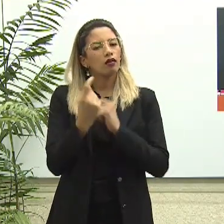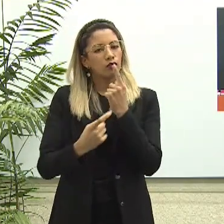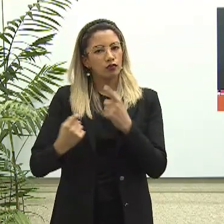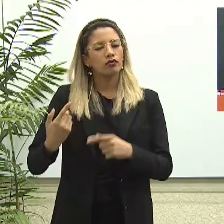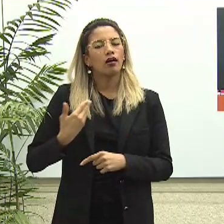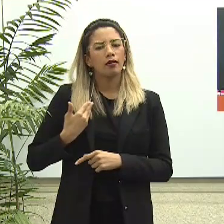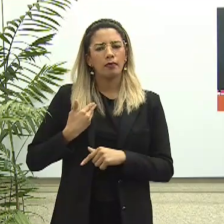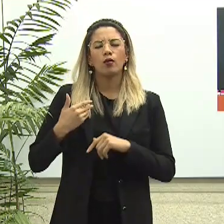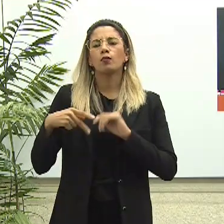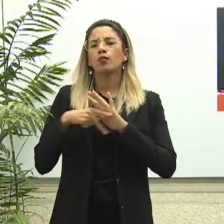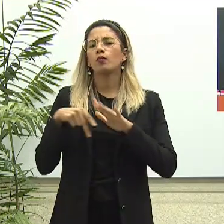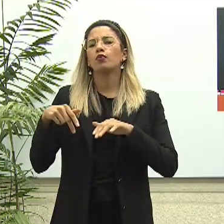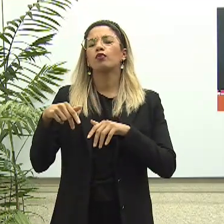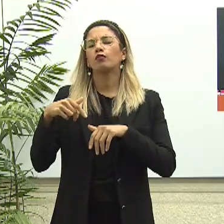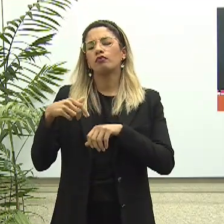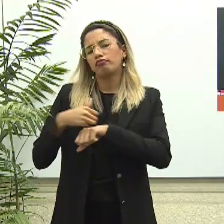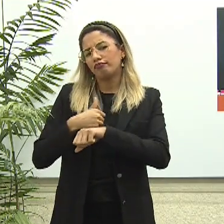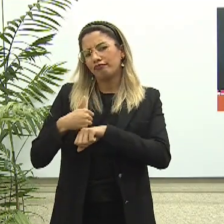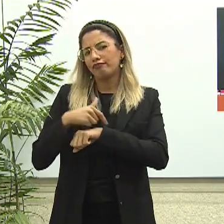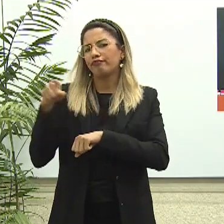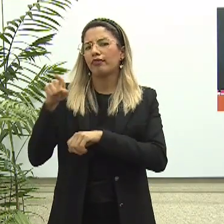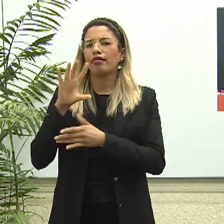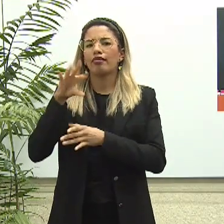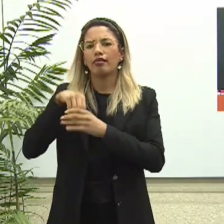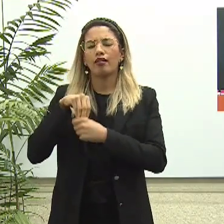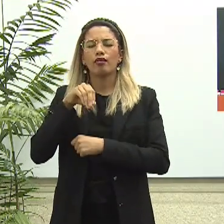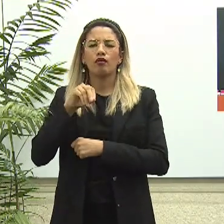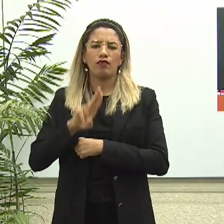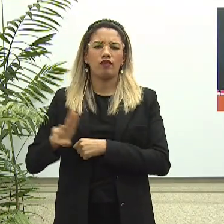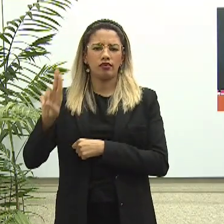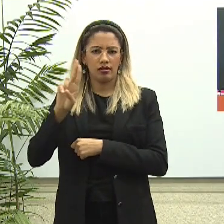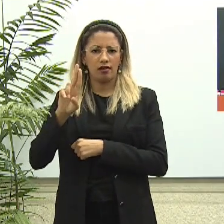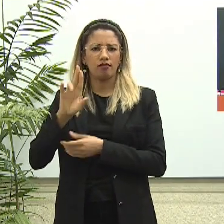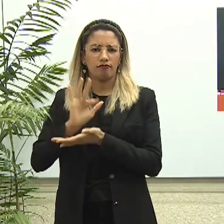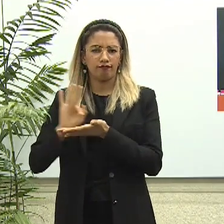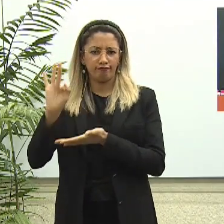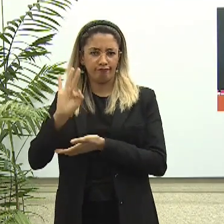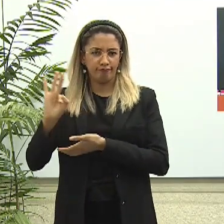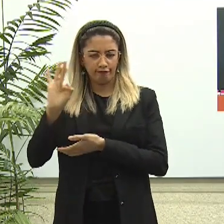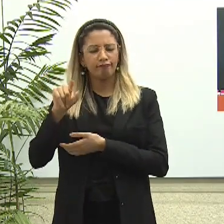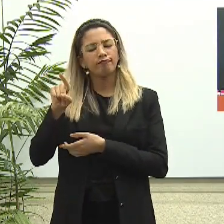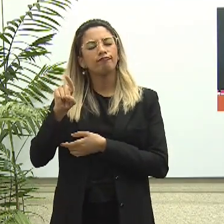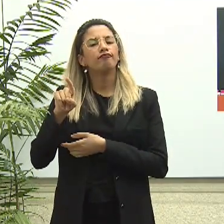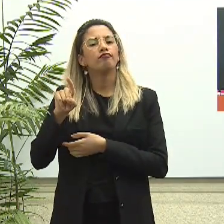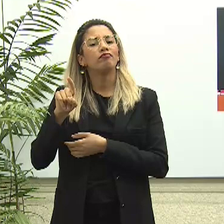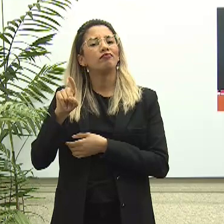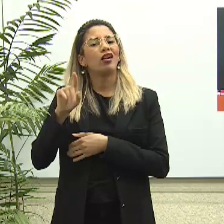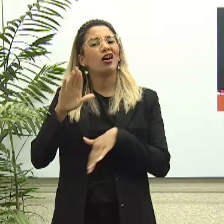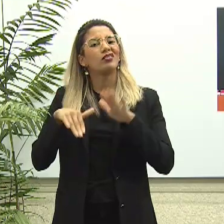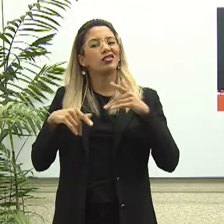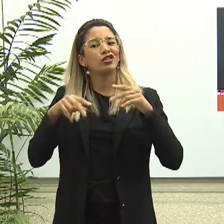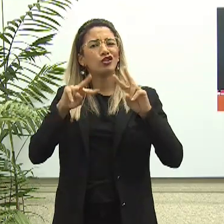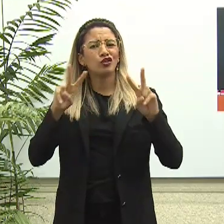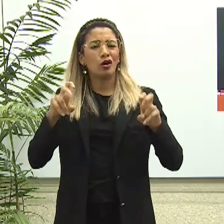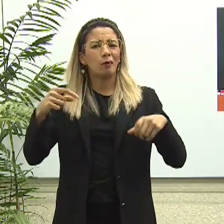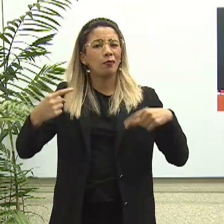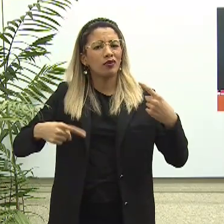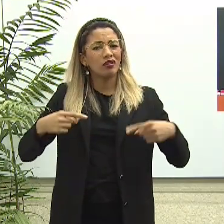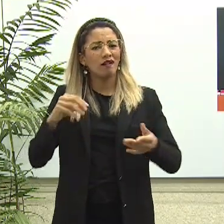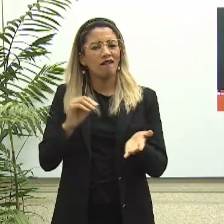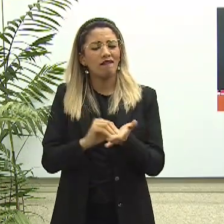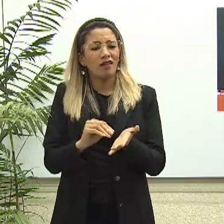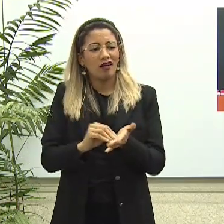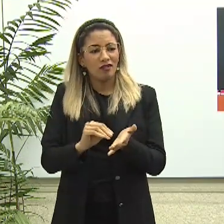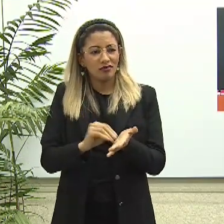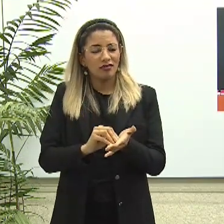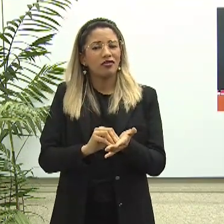professores da Universidade que dão aula nesses cursos e eu vejo uma carência de uma formação política pensando quão político